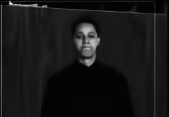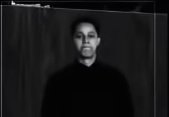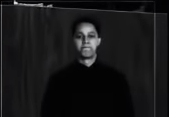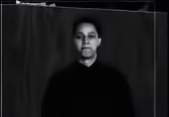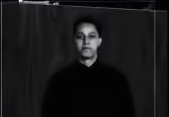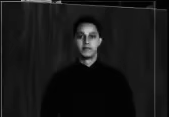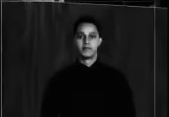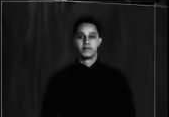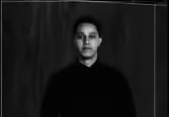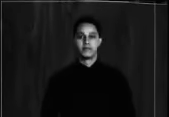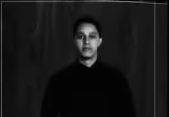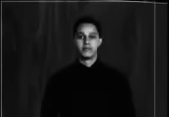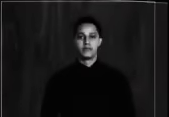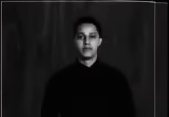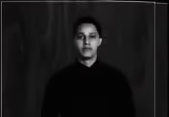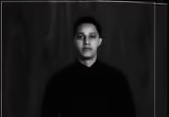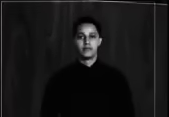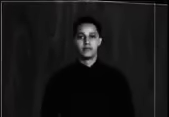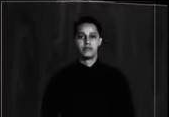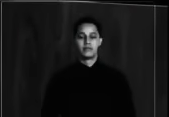pedir pelo Felipe Martins?